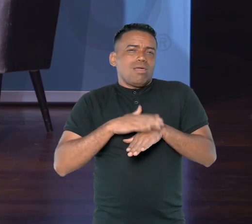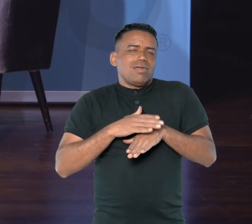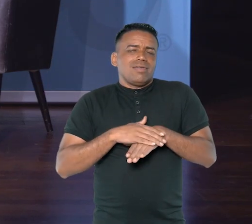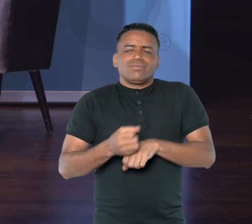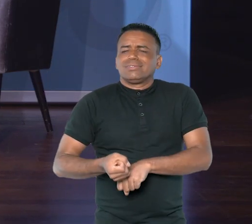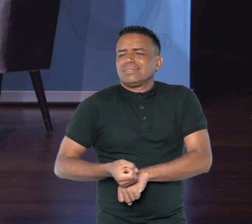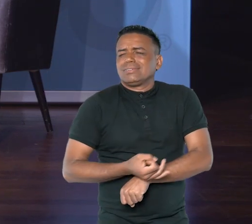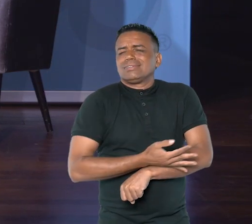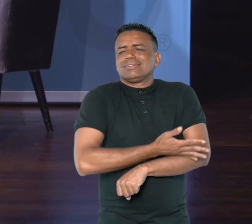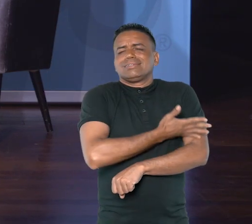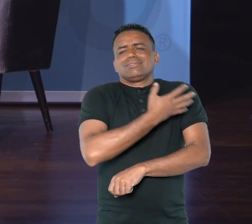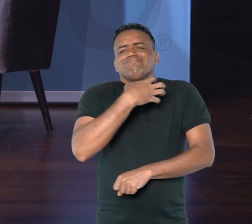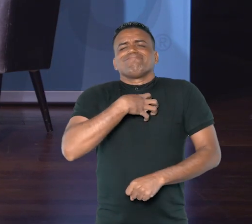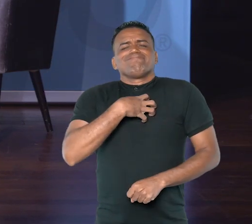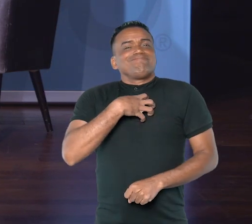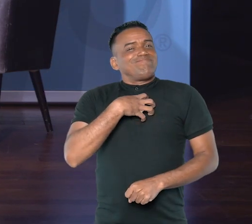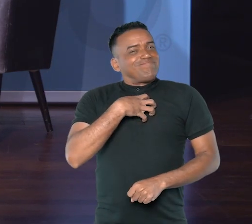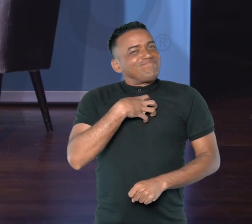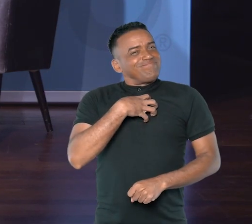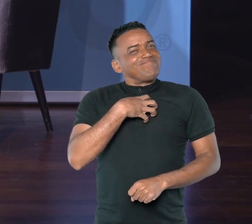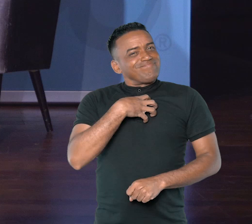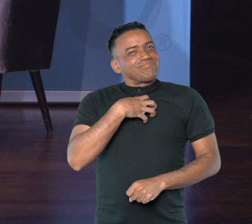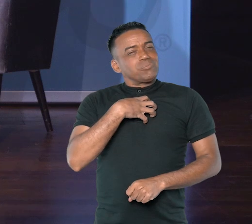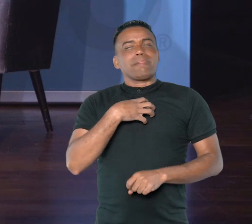extremamente sensível e